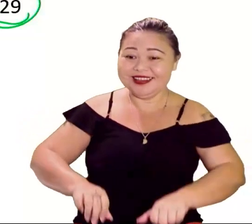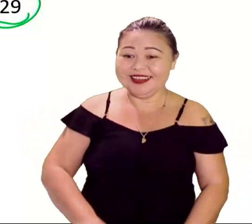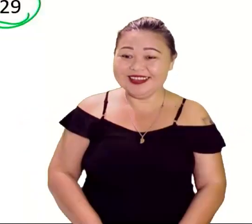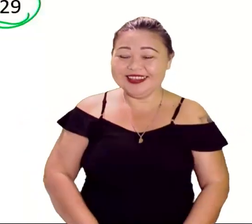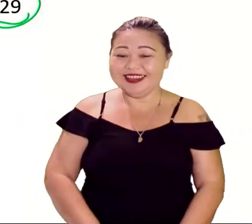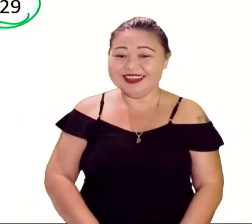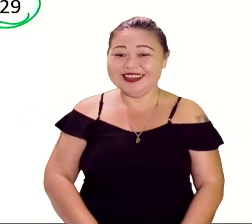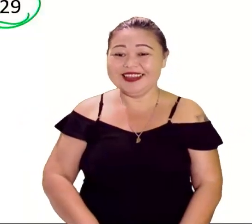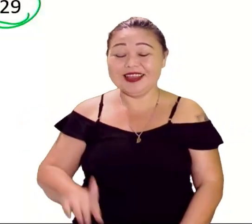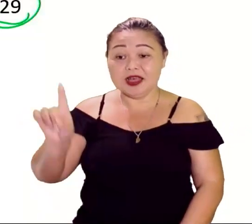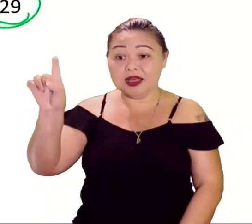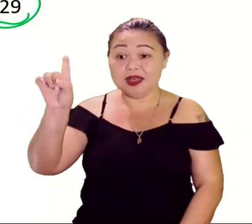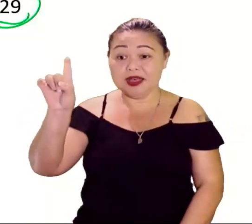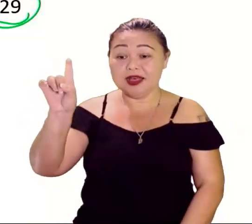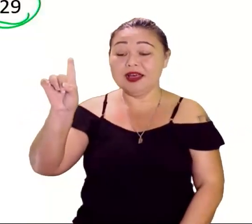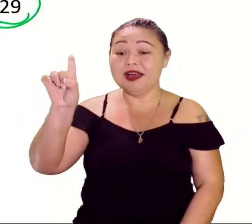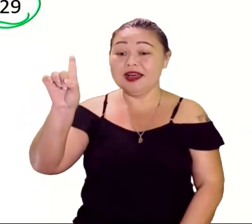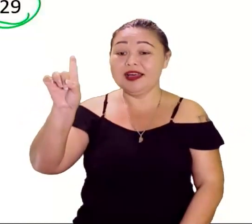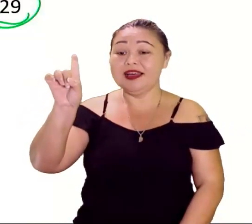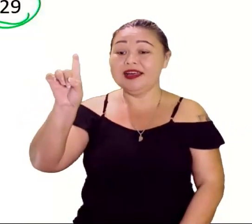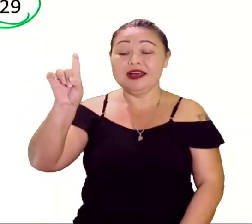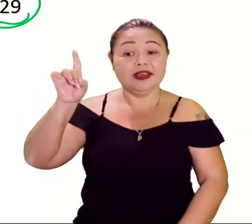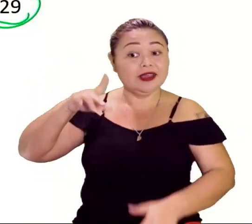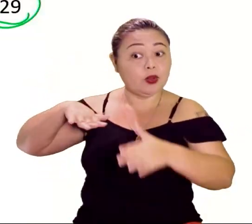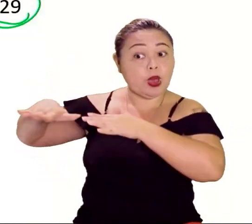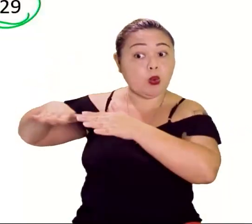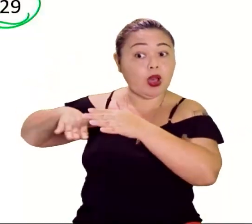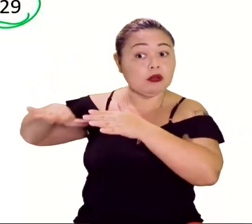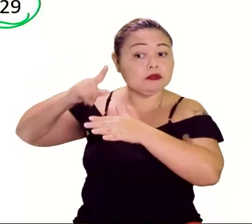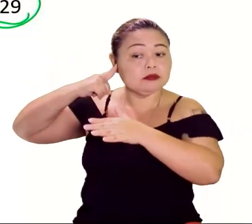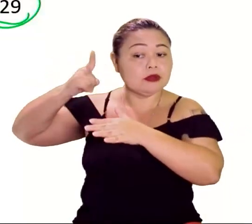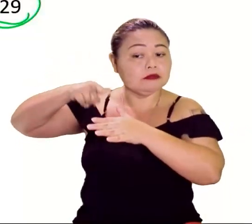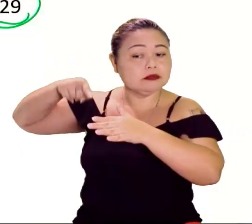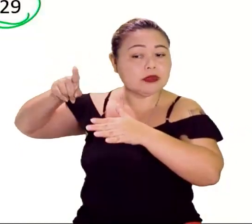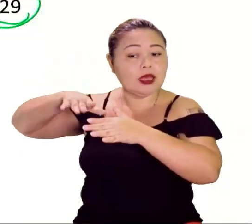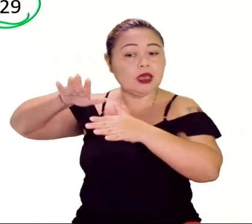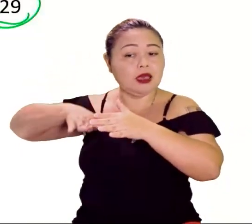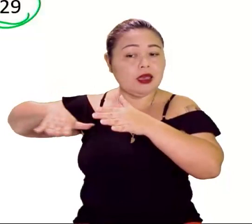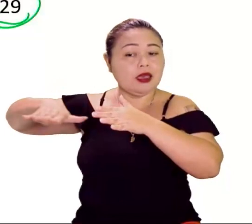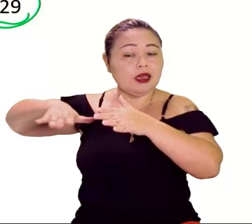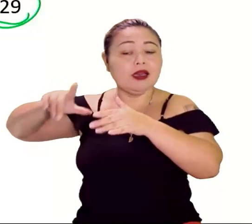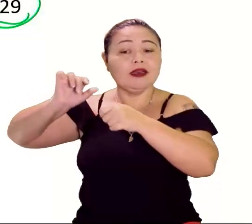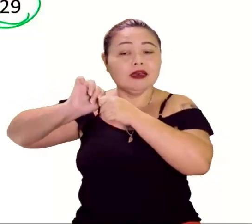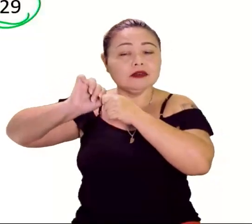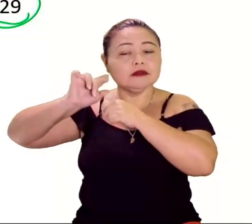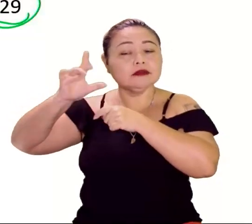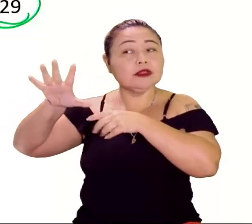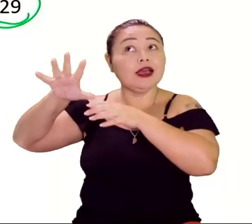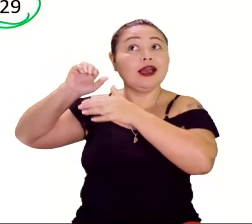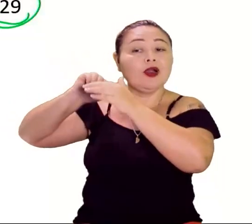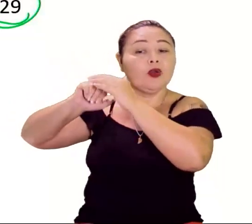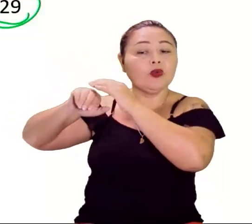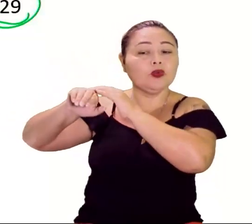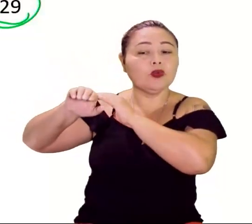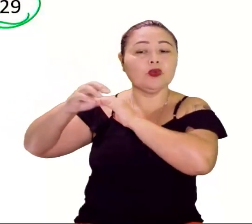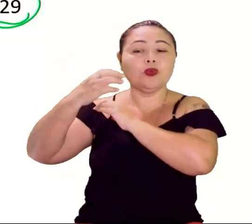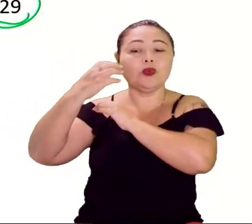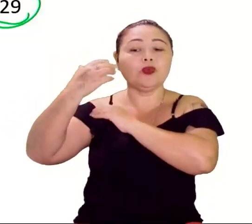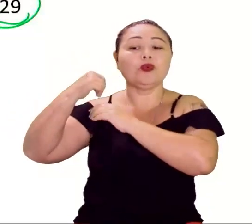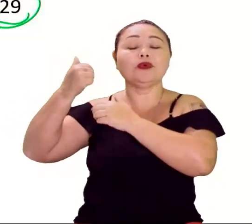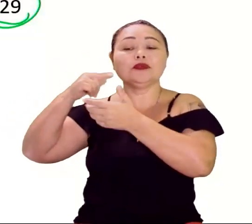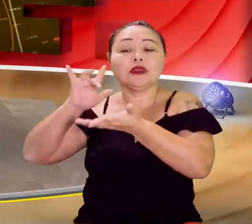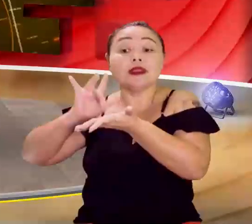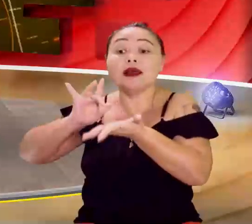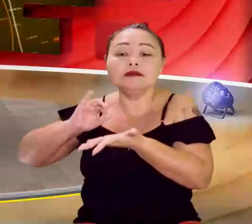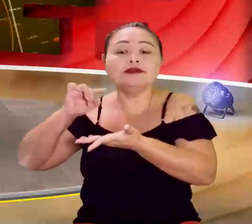que você vai fazer? Vai dar uma equalizar. Equalizar esses sons. Equalizar esses sons. Deixar tudo gravadinho, já que é para só